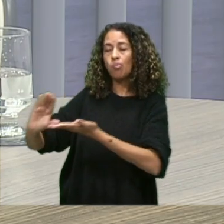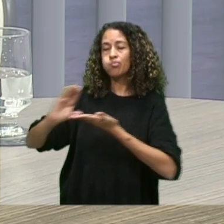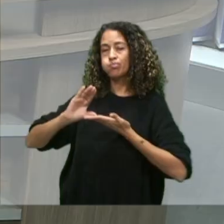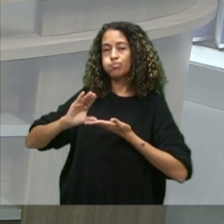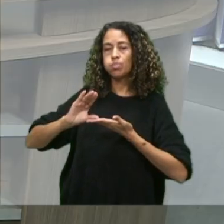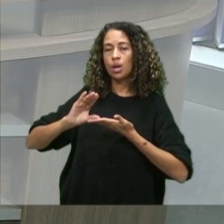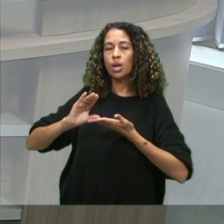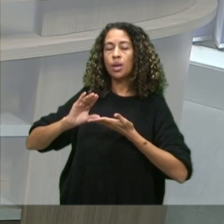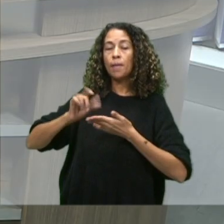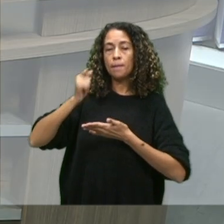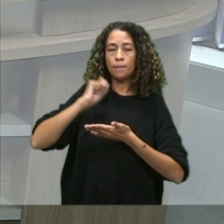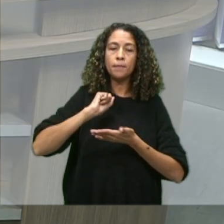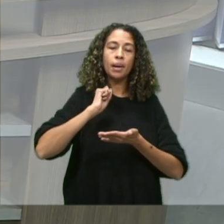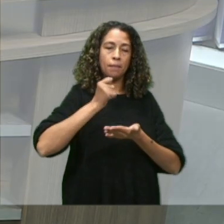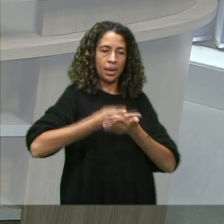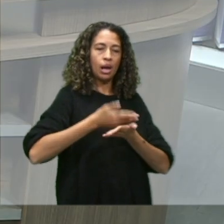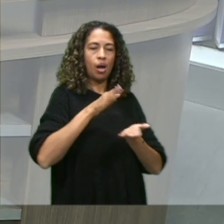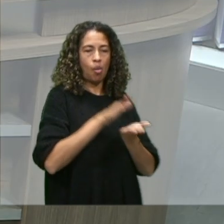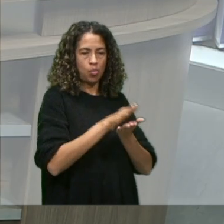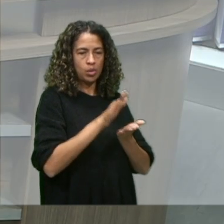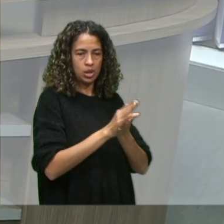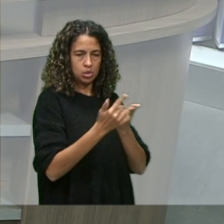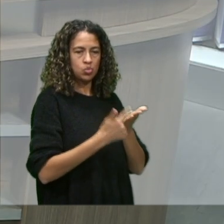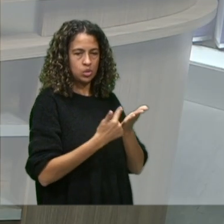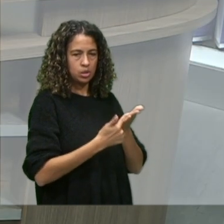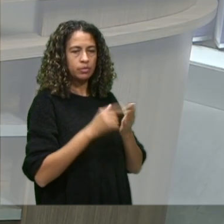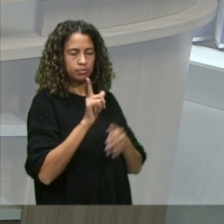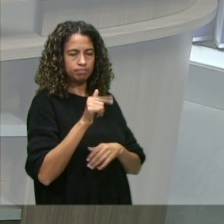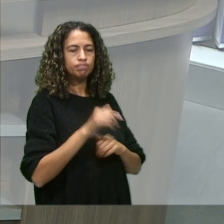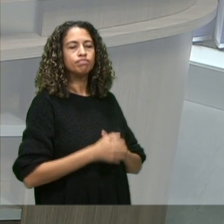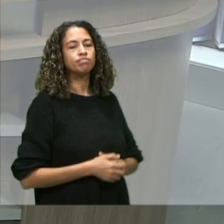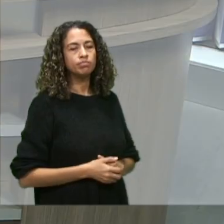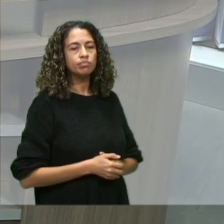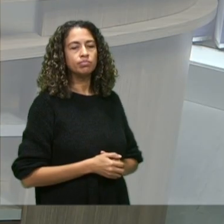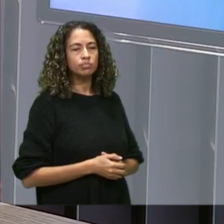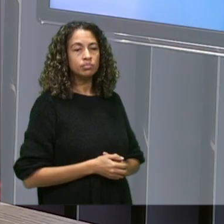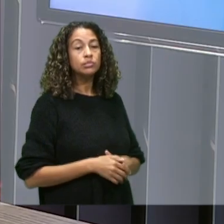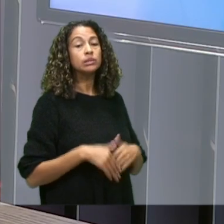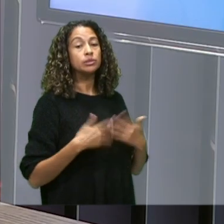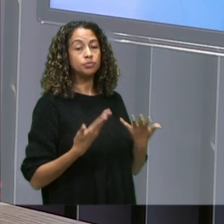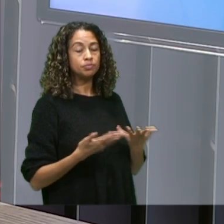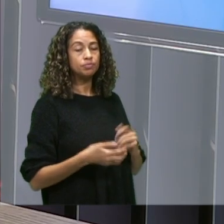para subsidiar a publicação, isso, né? Então,